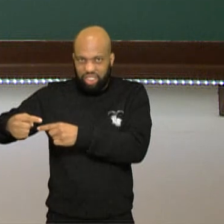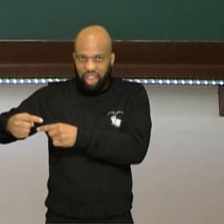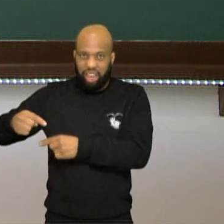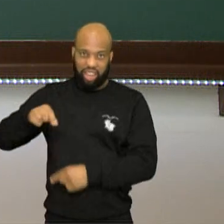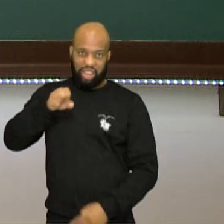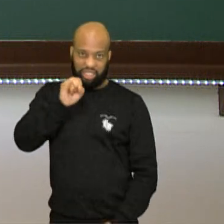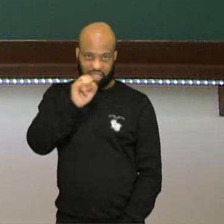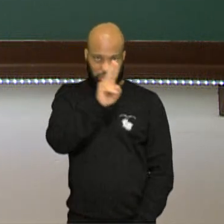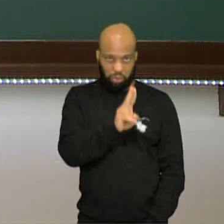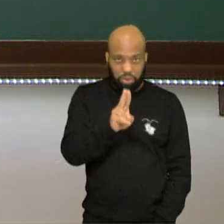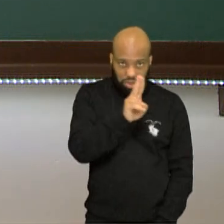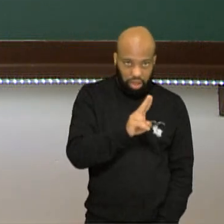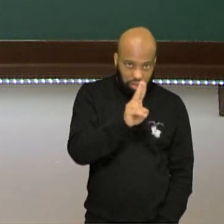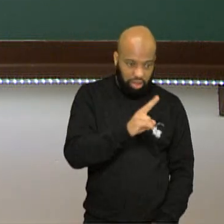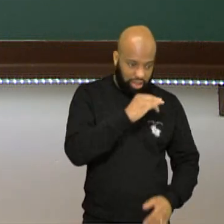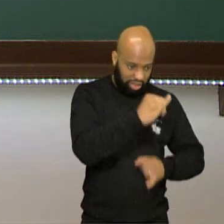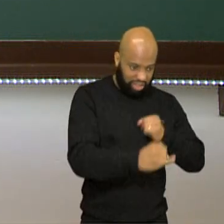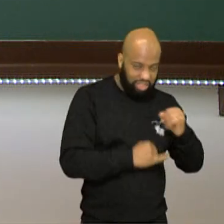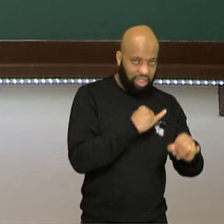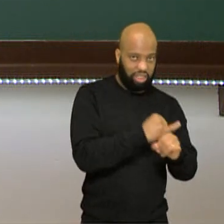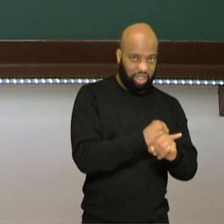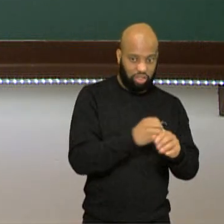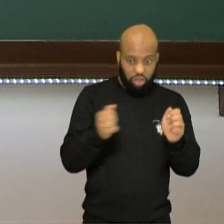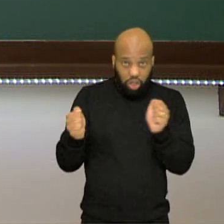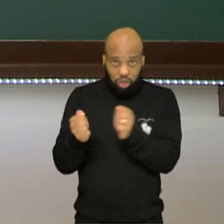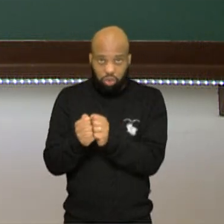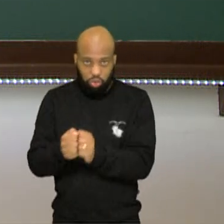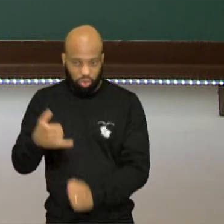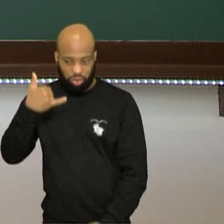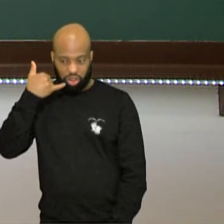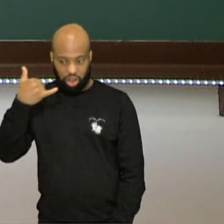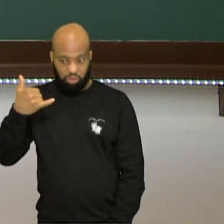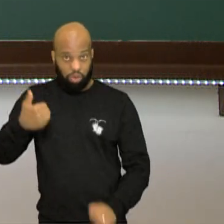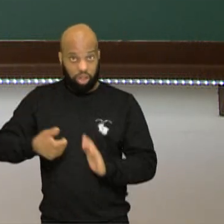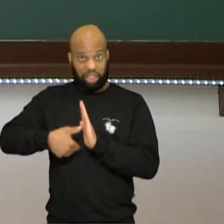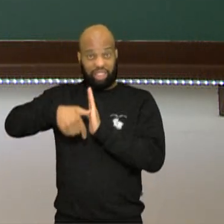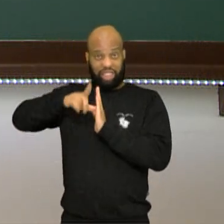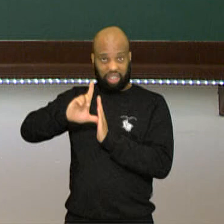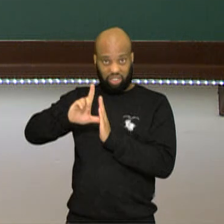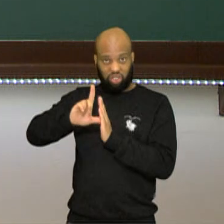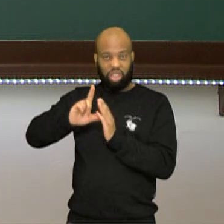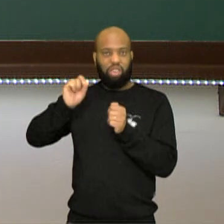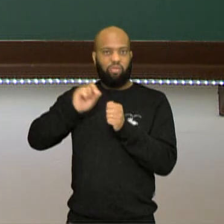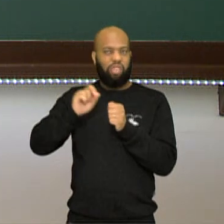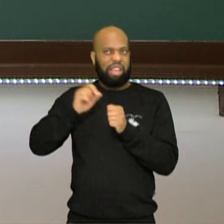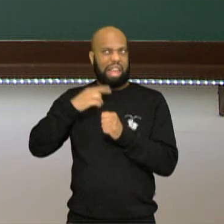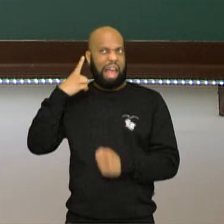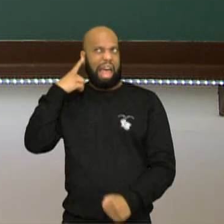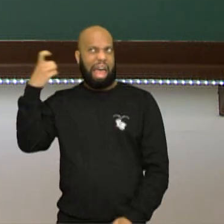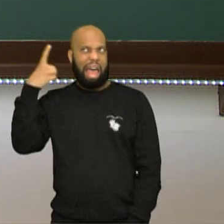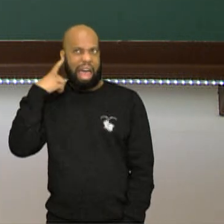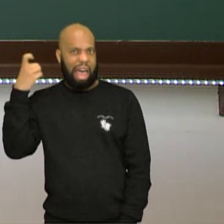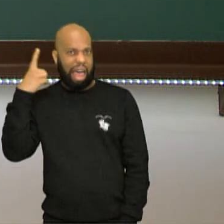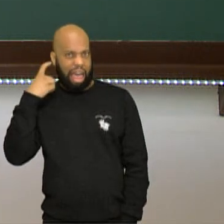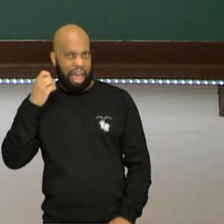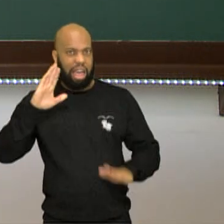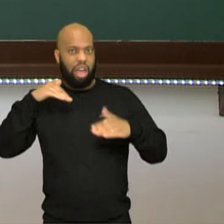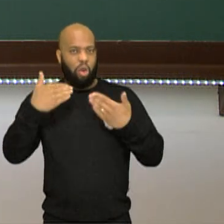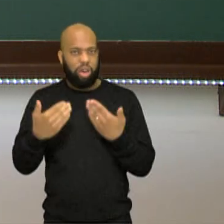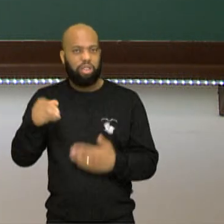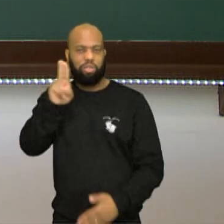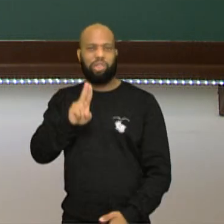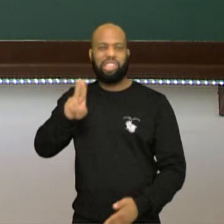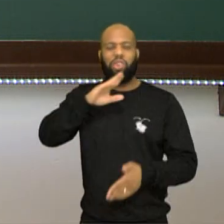Quando se usava a internet de escada, então, que não existe mais, ainda pode ser que alguém use, mas gera um ruído